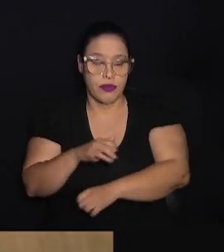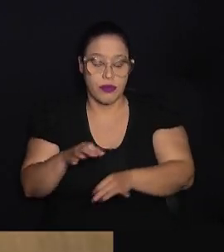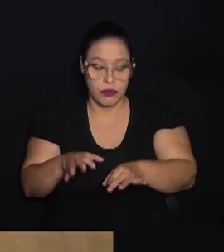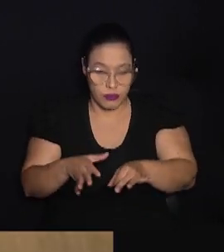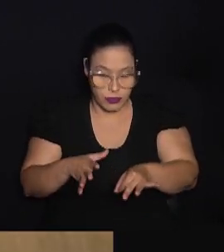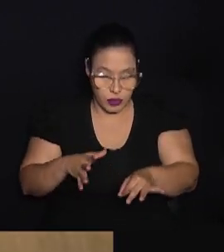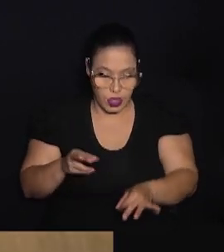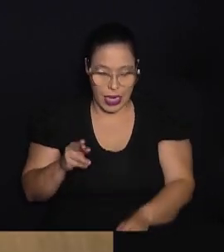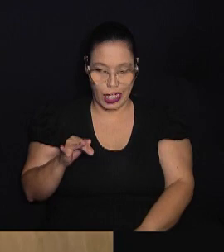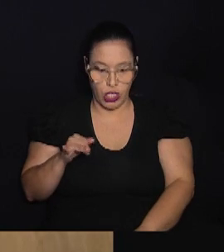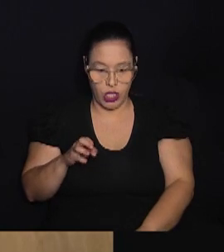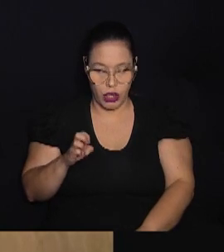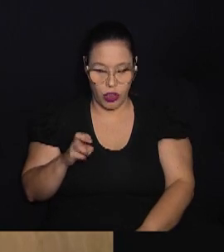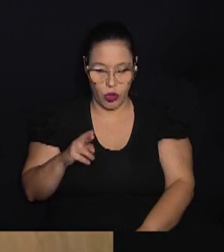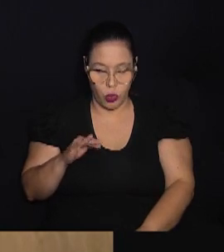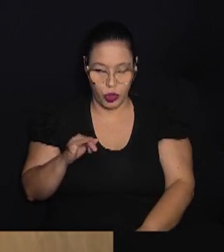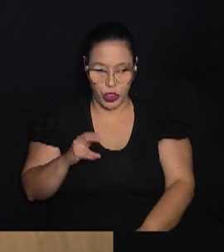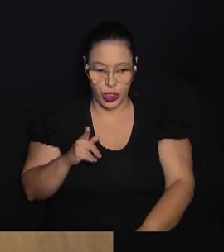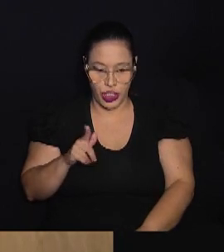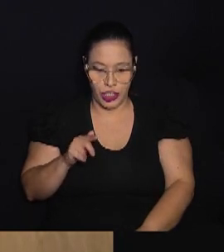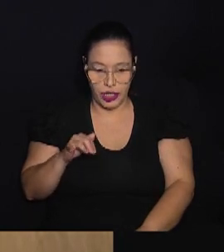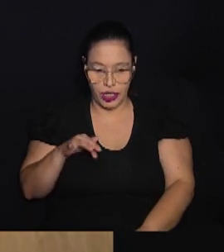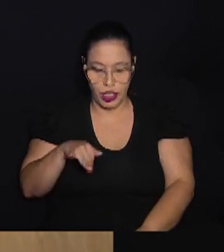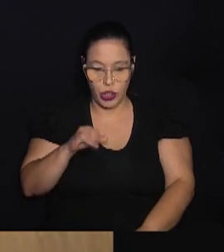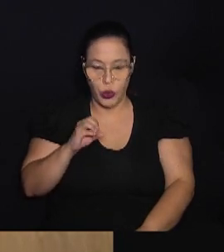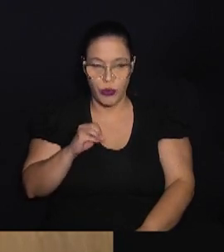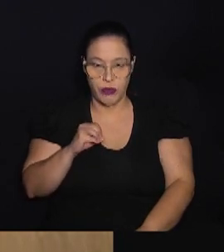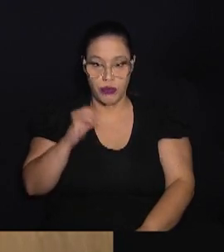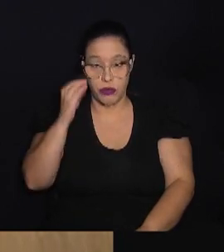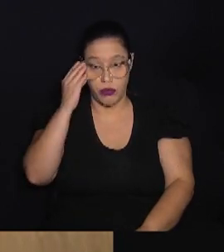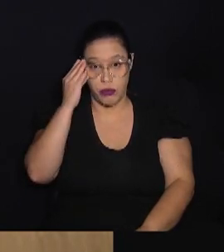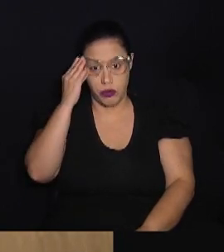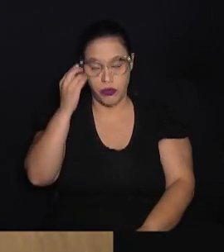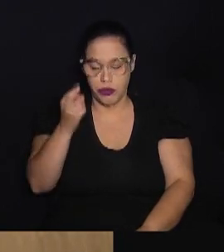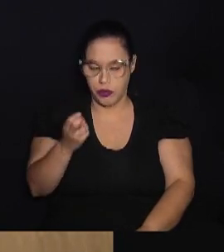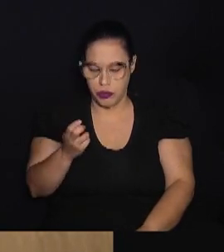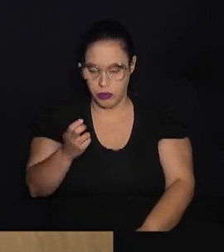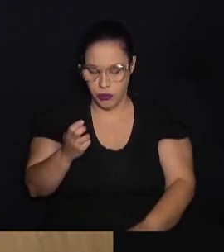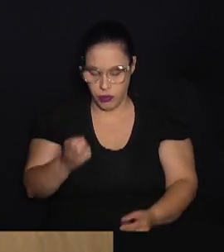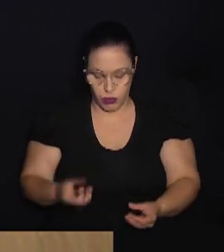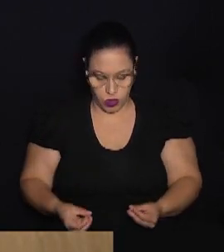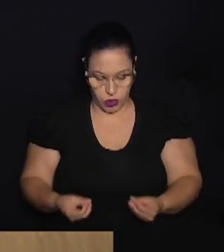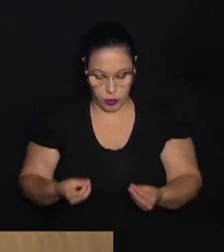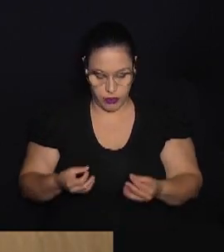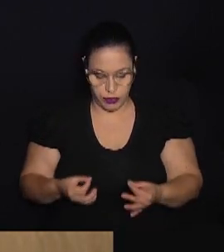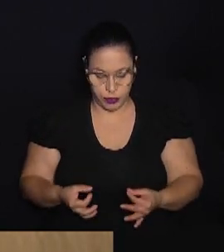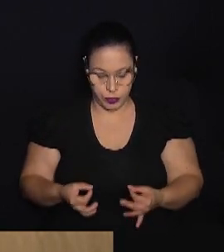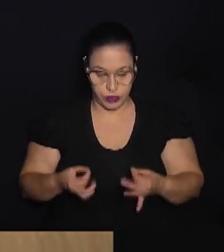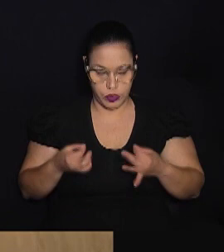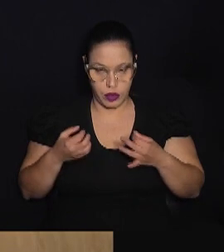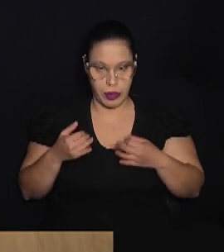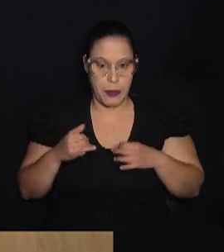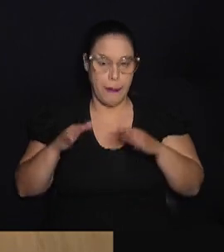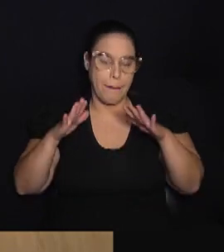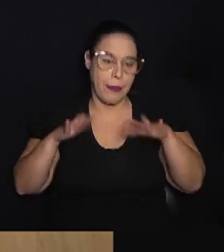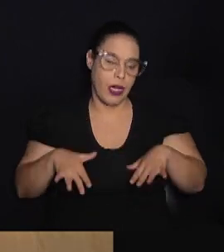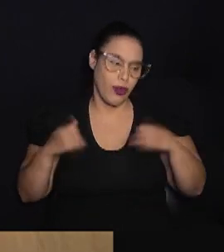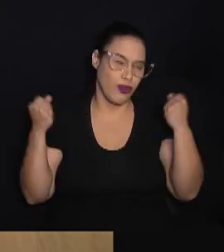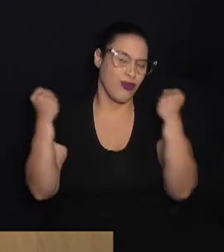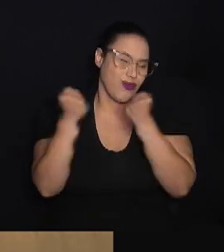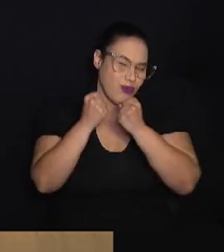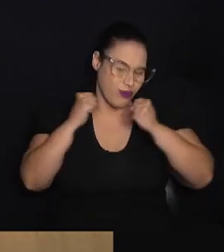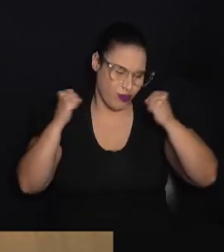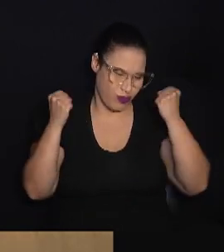de estrogênio, que é o principal fator de risco para o câncer de endométrio, então também menor atividade física, que é outro fator